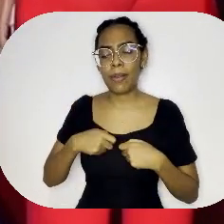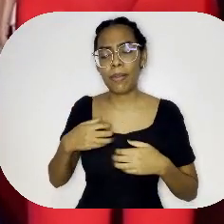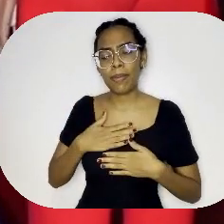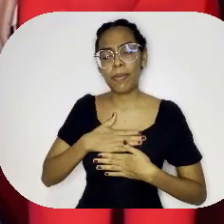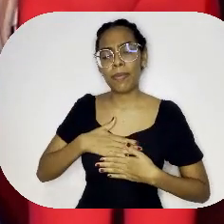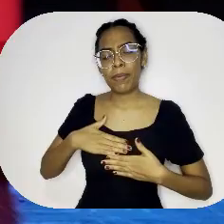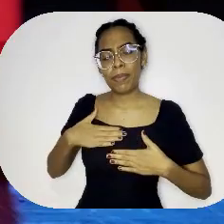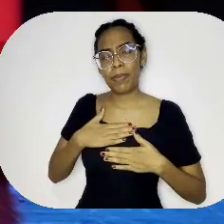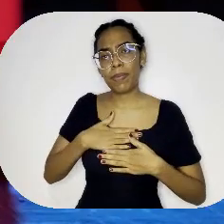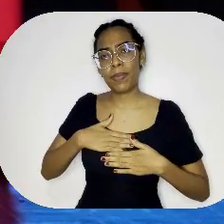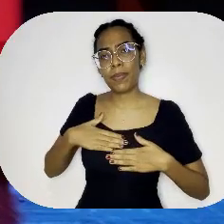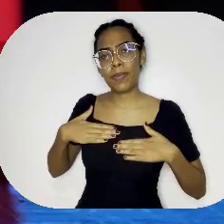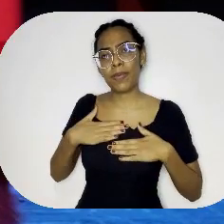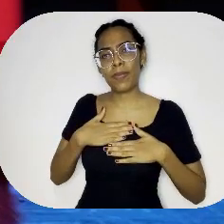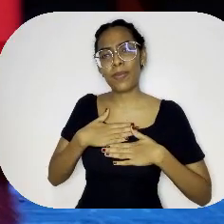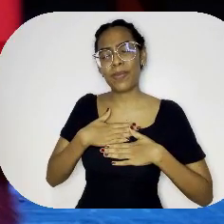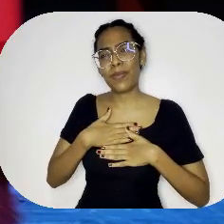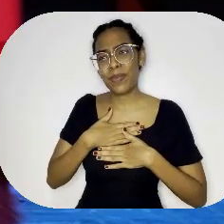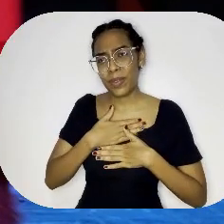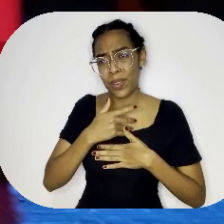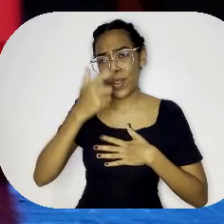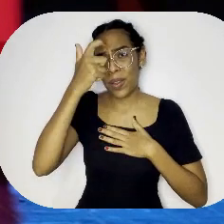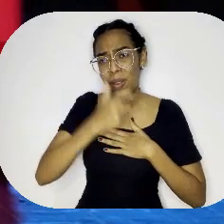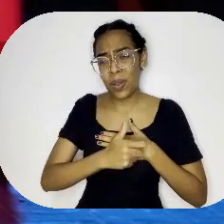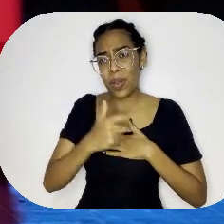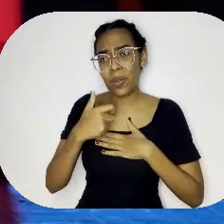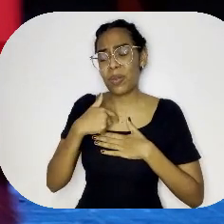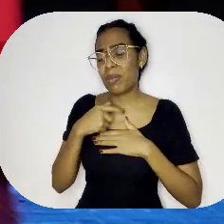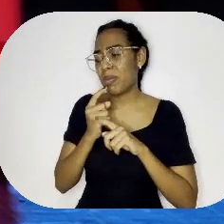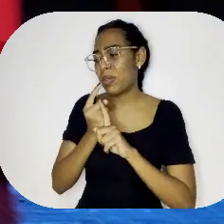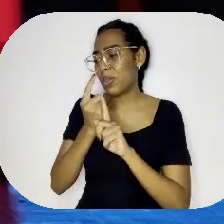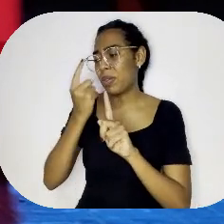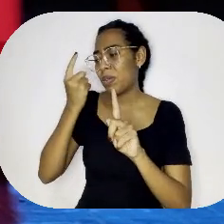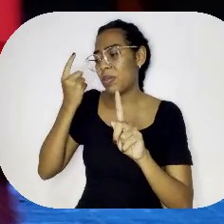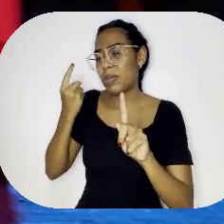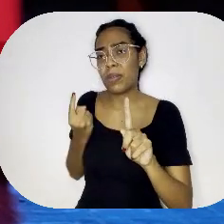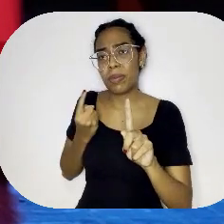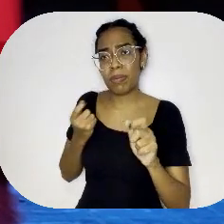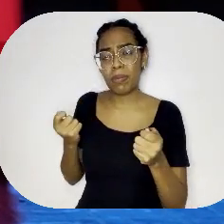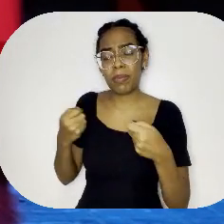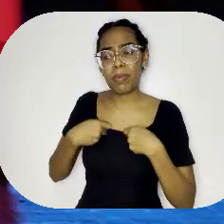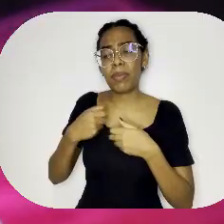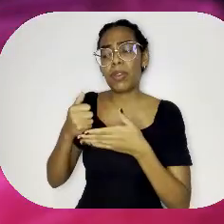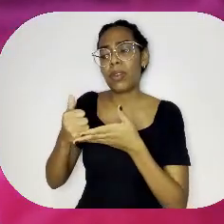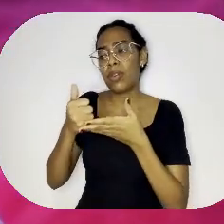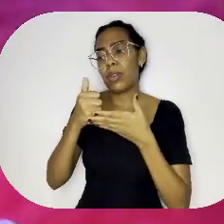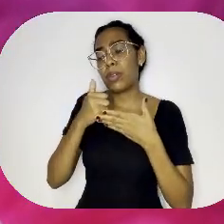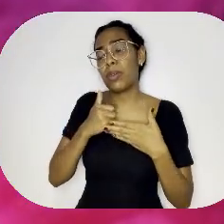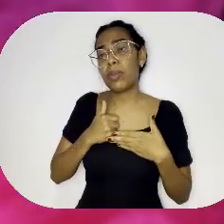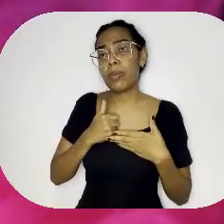cobrada, glória tal e prazer tão repentino vos deu, como afirmais na sacra história, eu sou o Senhor.